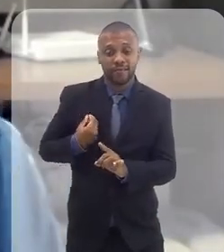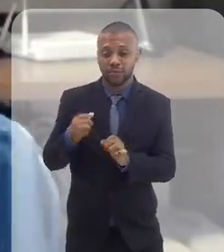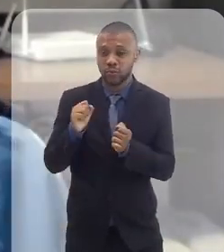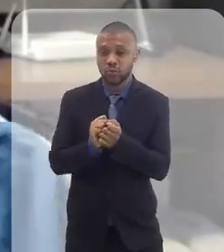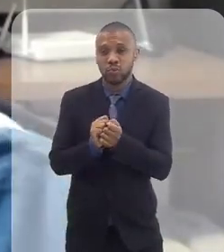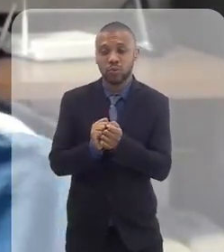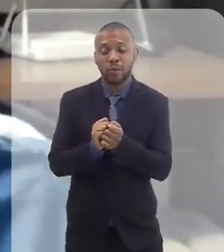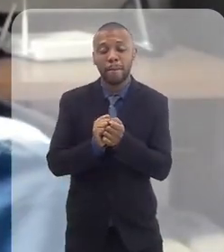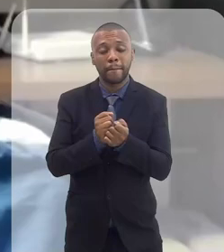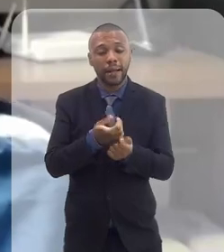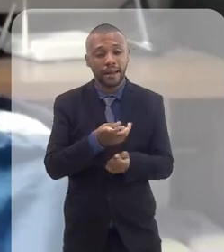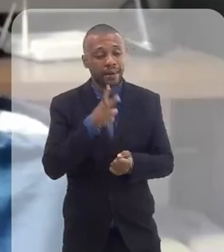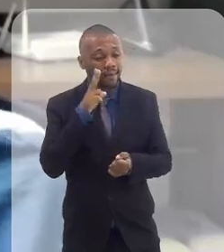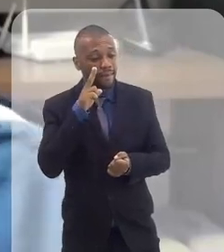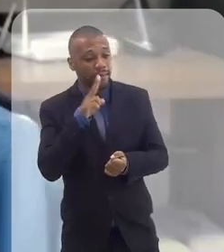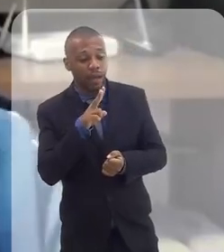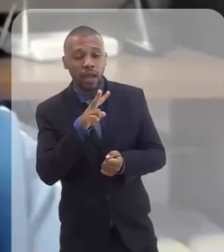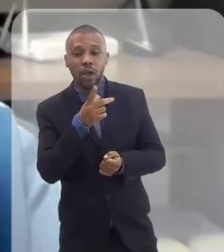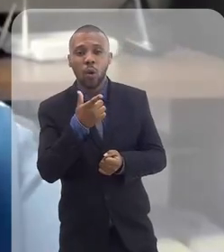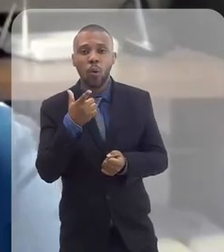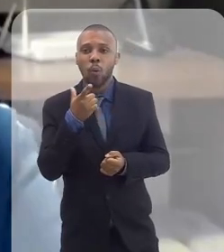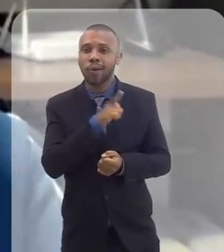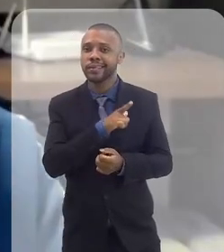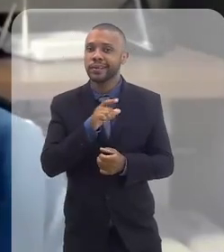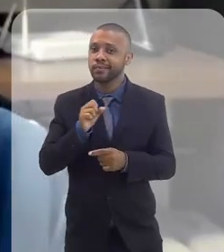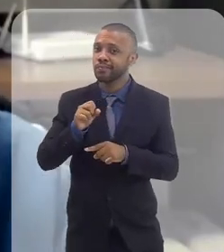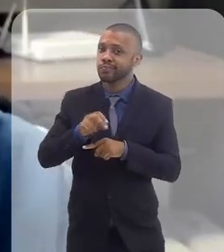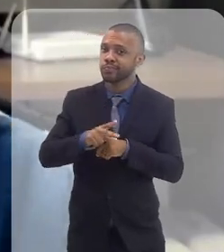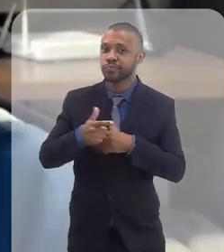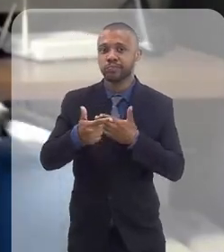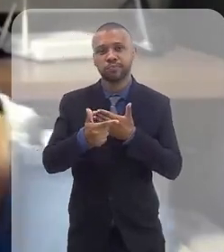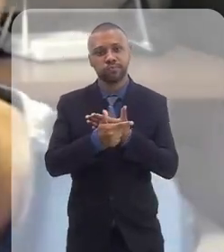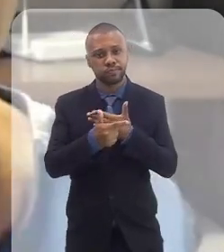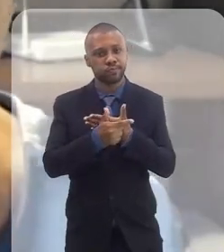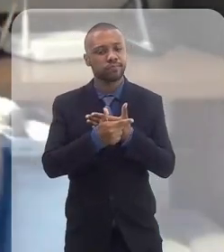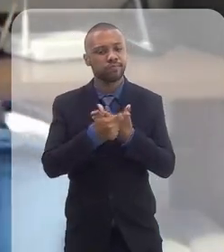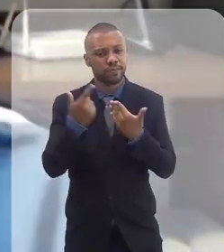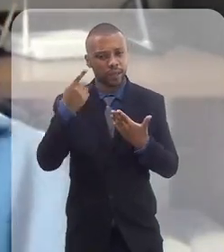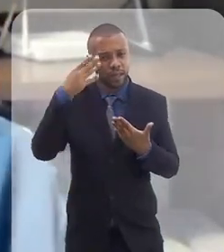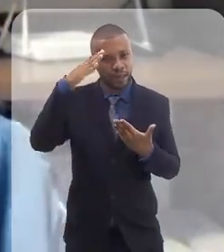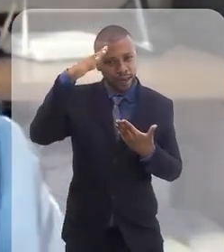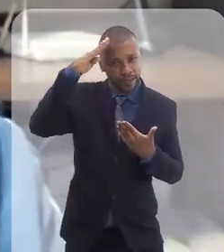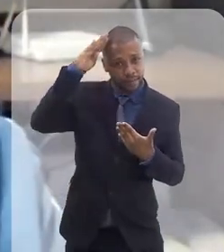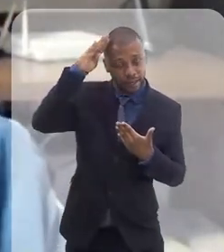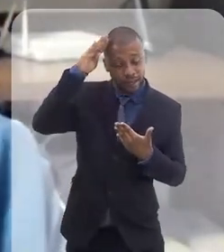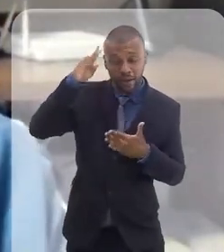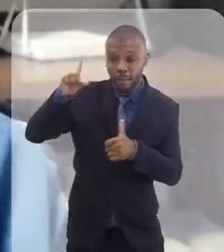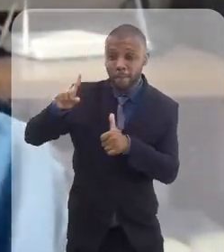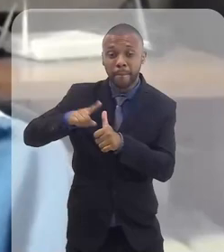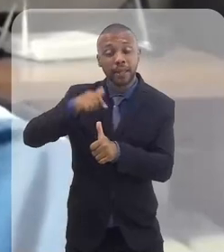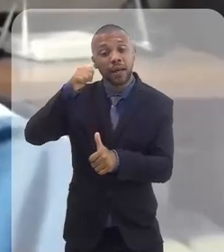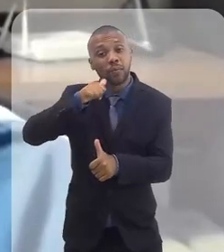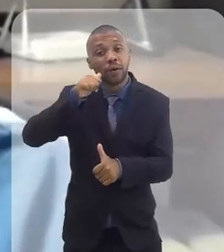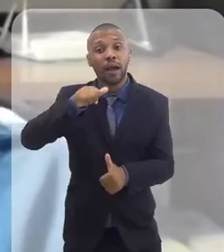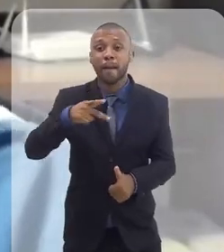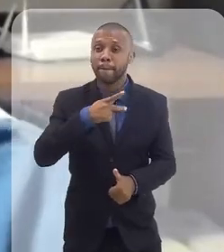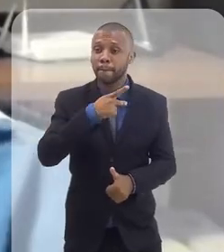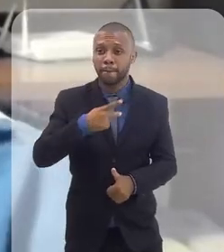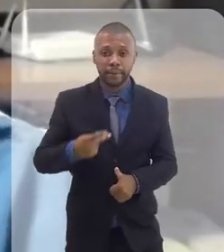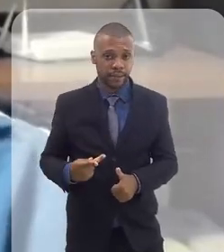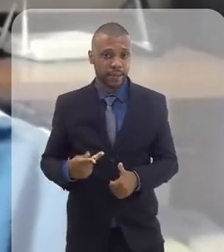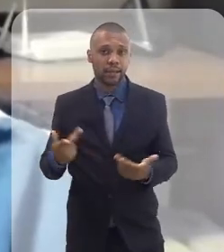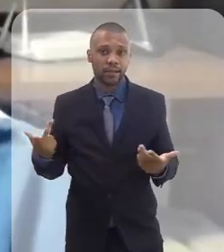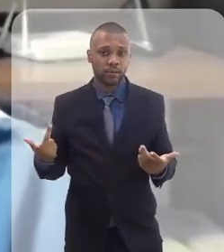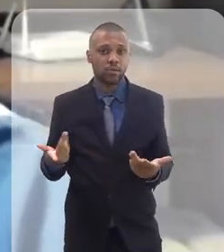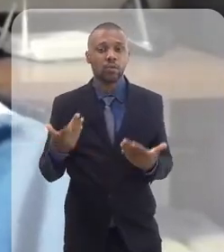que ele estivesse aqui para ver eu chegar na academia como a primeira